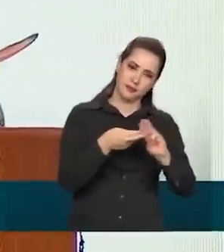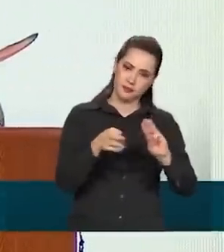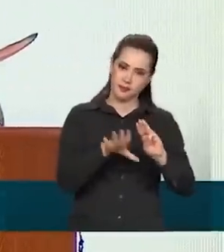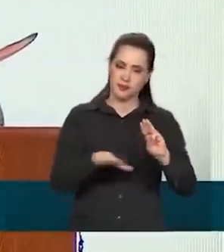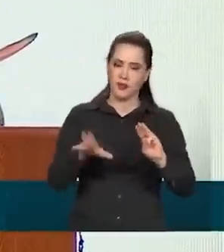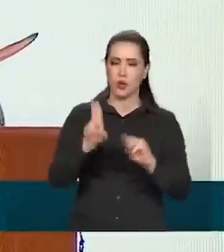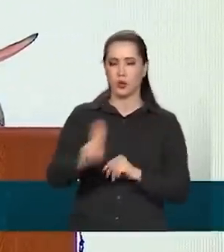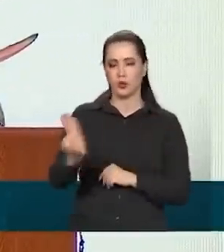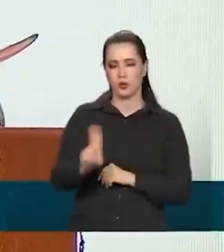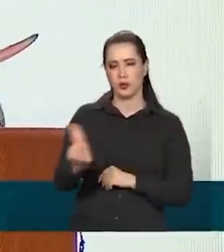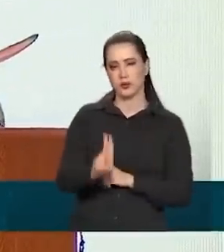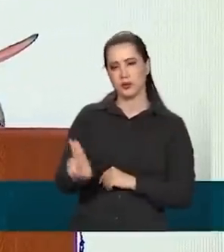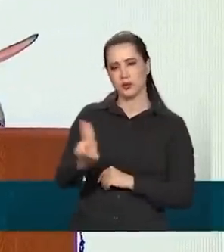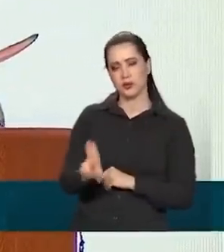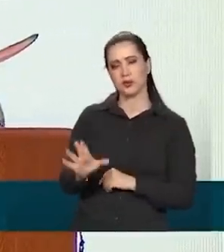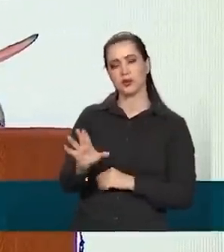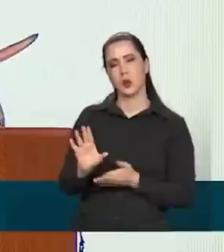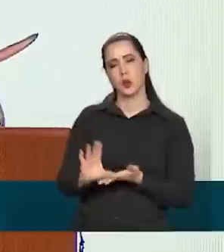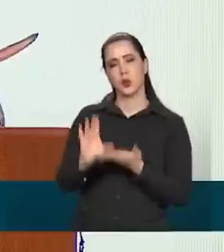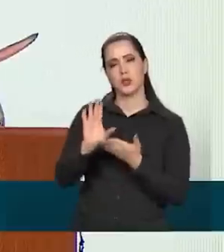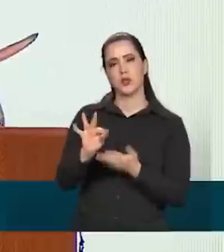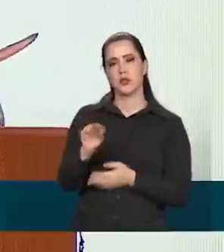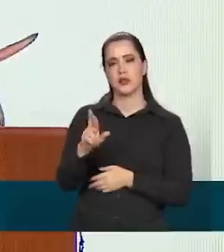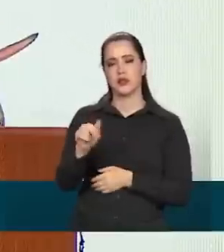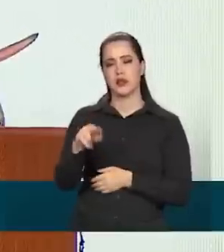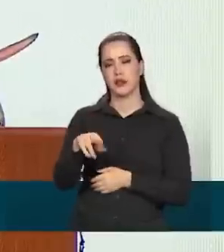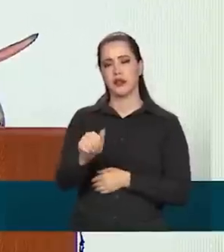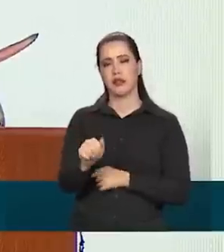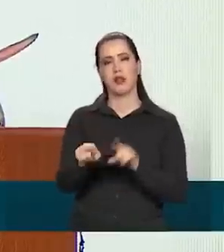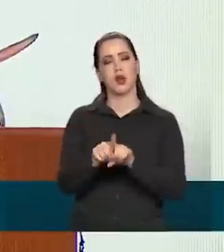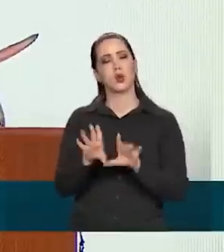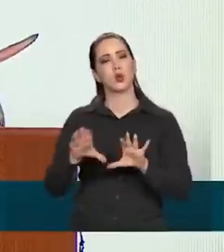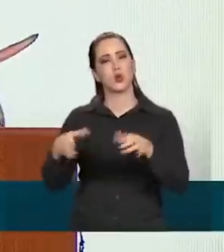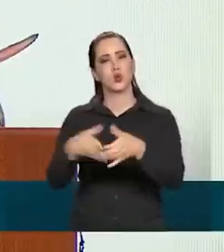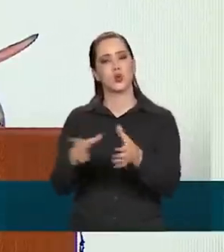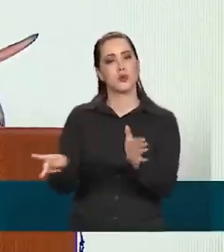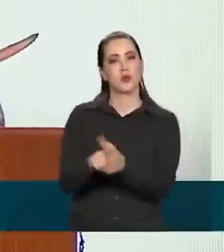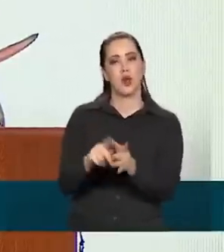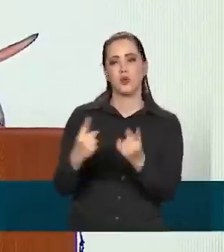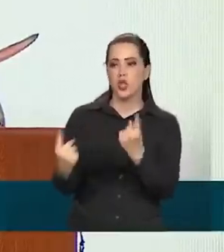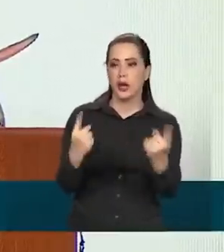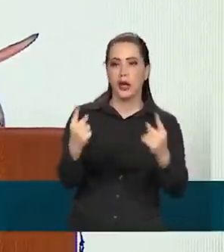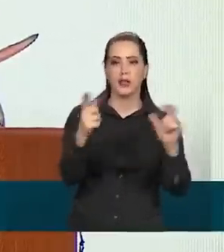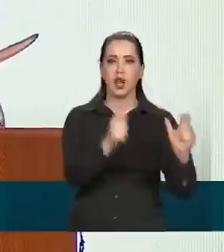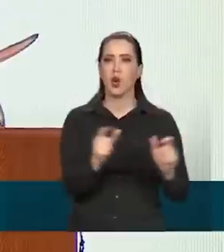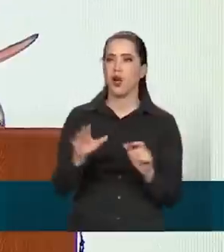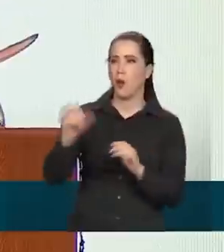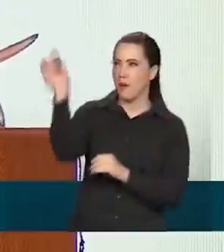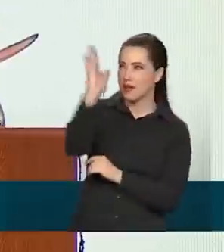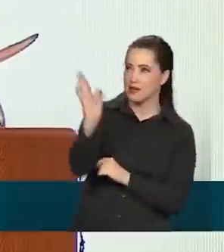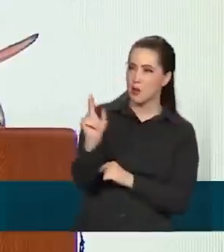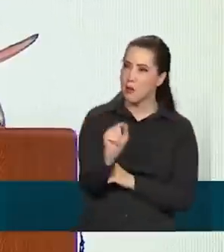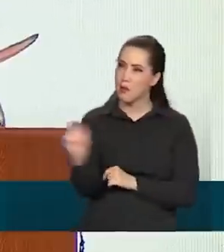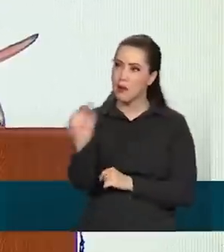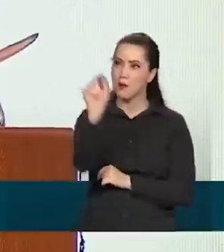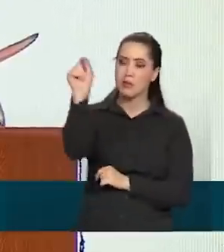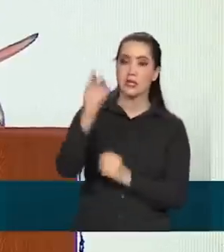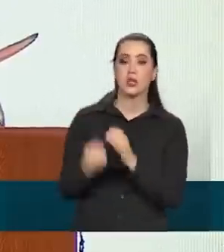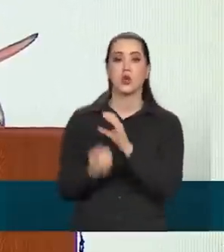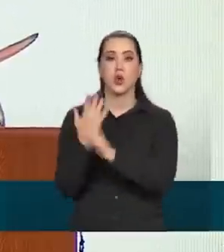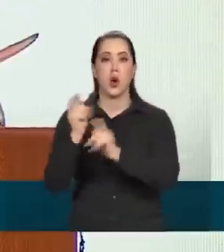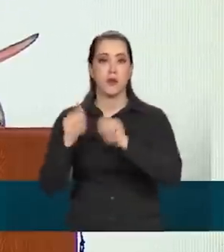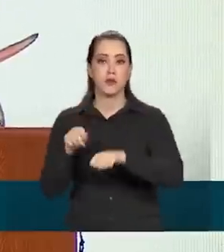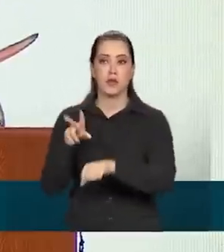a Tiguaçu, o Conselho Terena, nossas organizações regionais, mobilizou a criação de barreiras